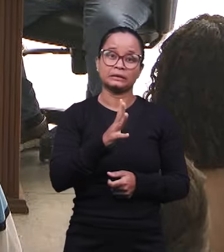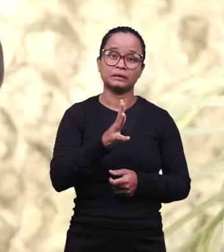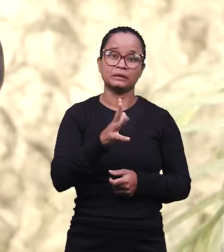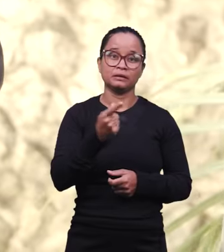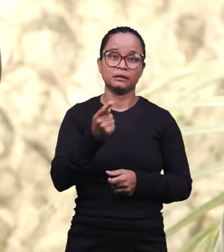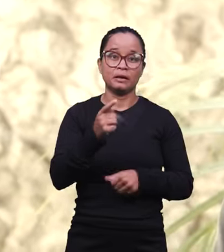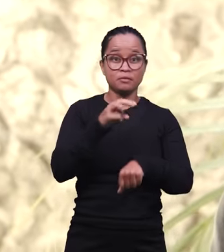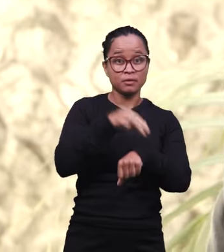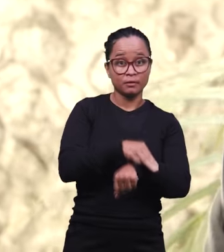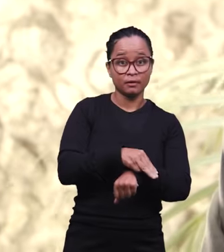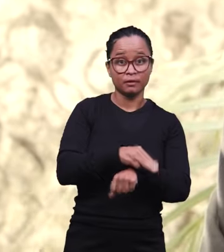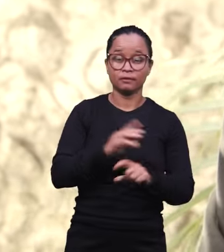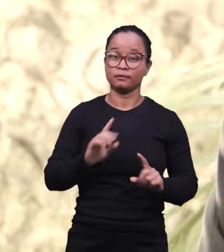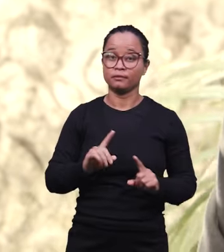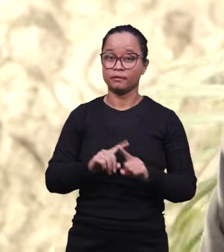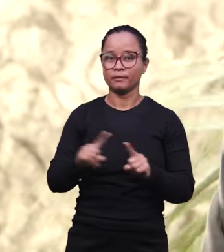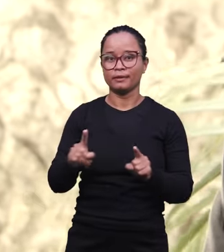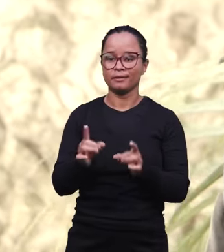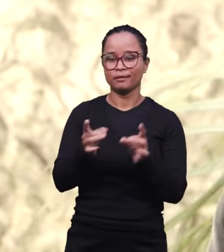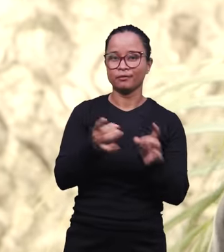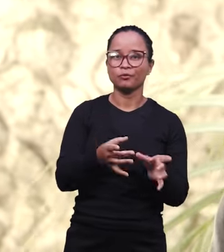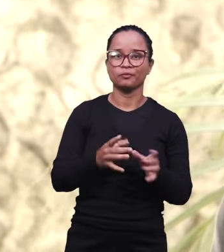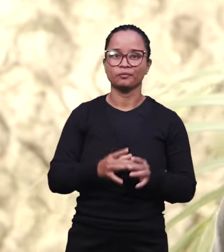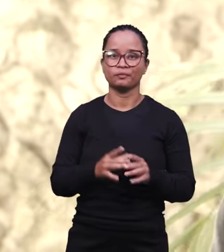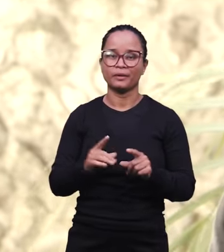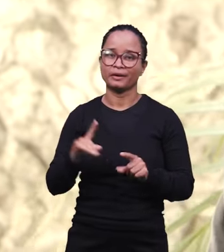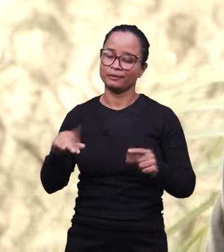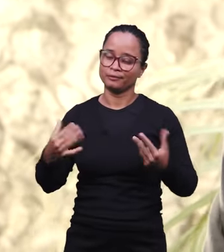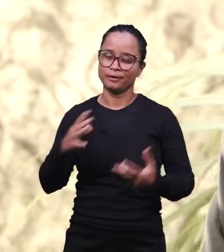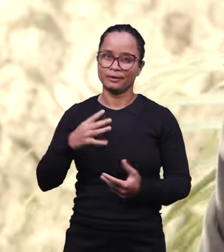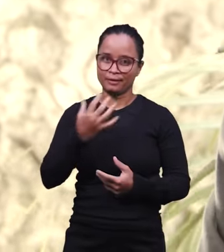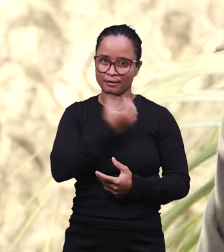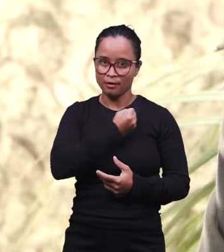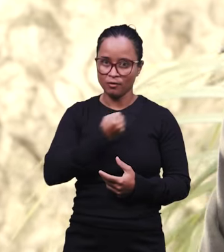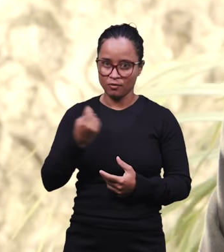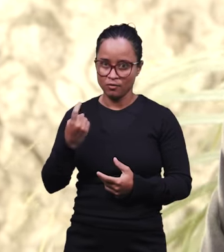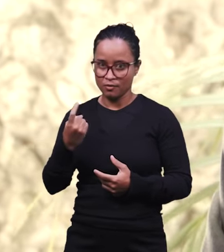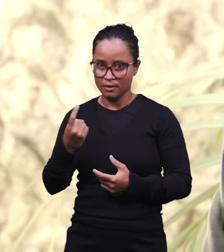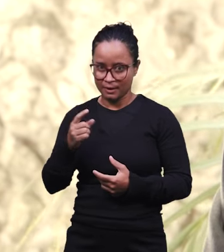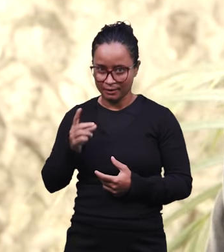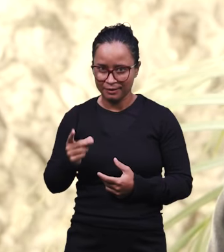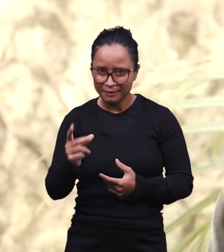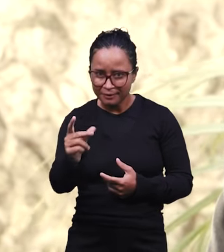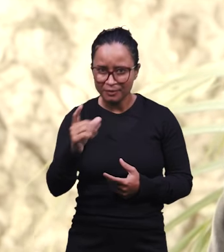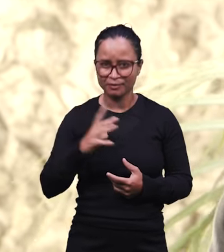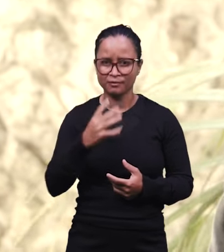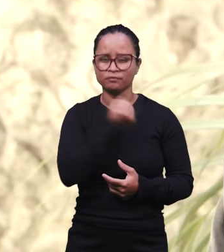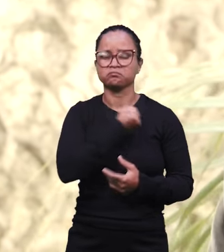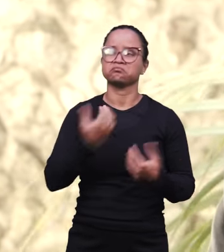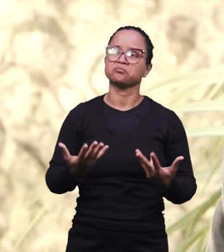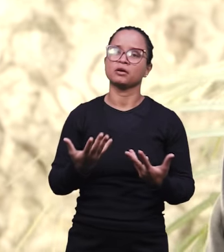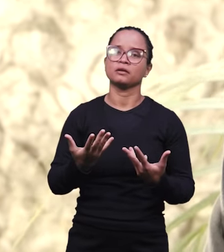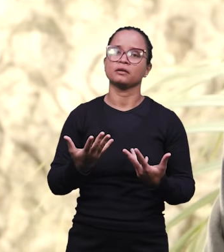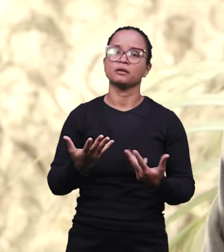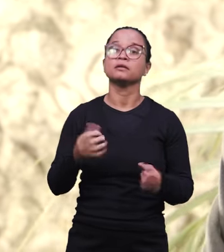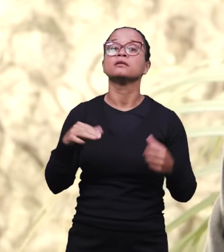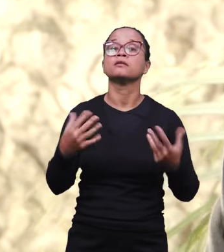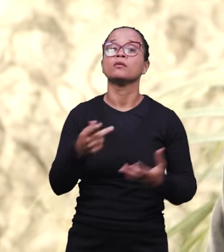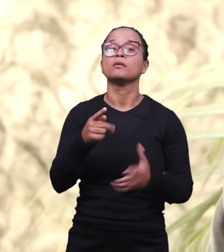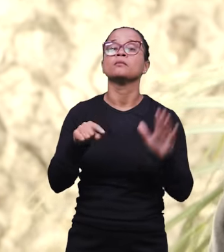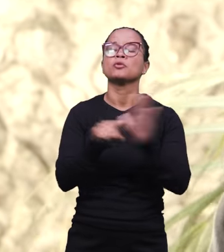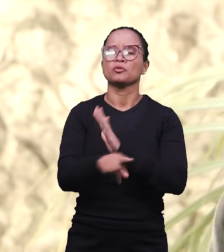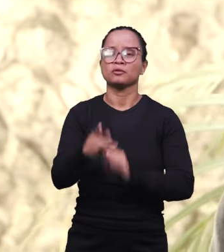a pergunta: salvo uma vez, salvo para sempre? Então, outra pergunta: um ministério pode perder